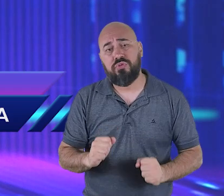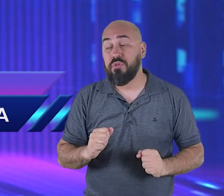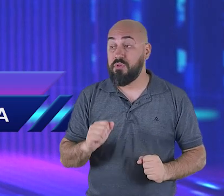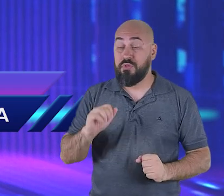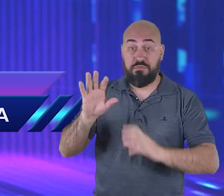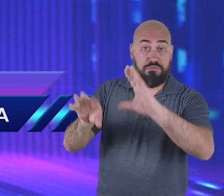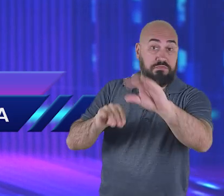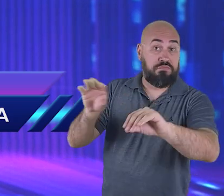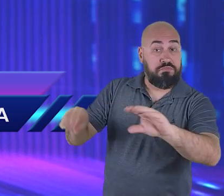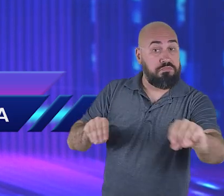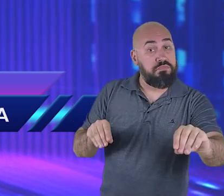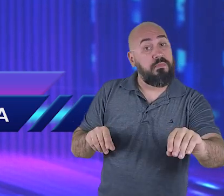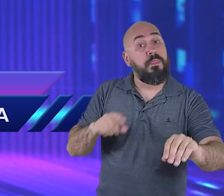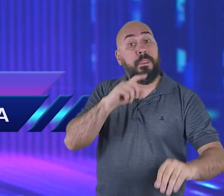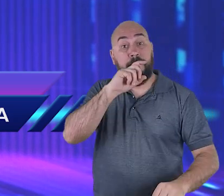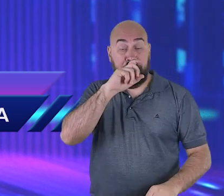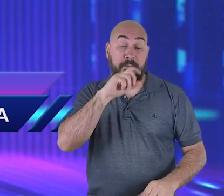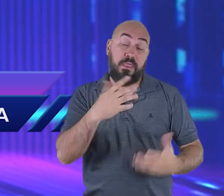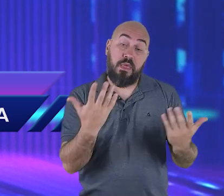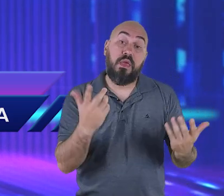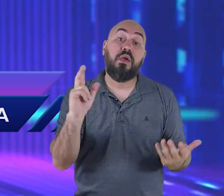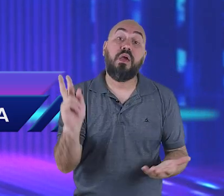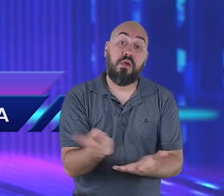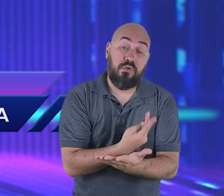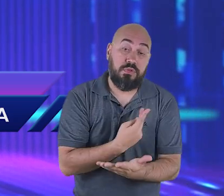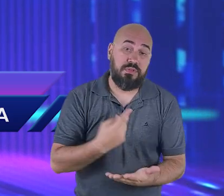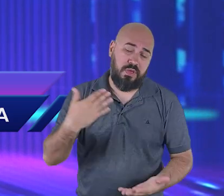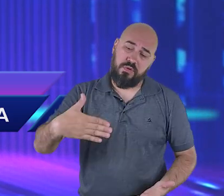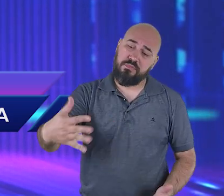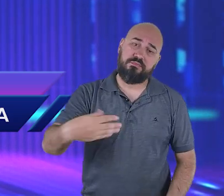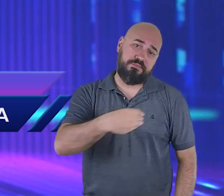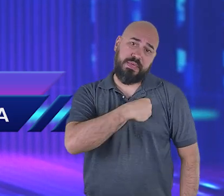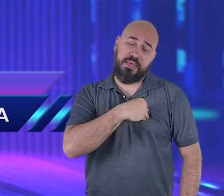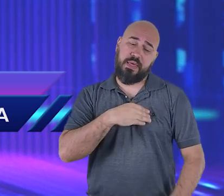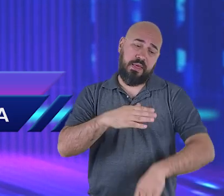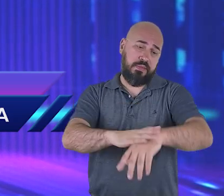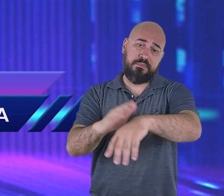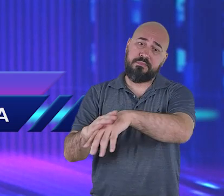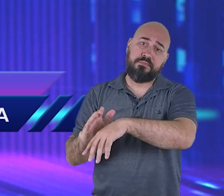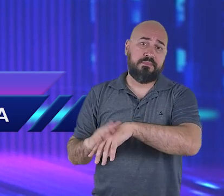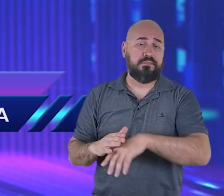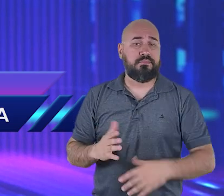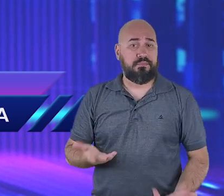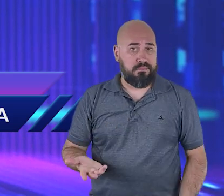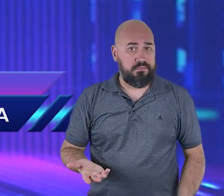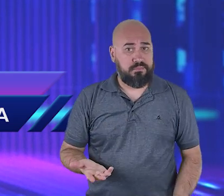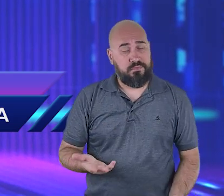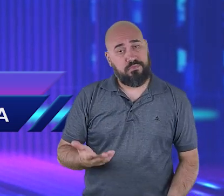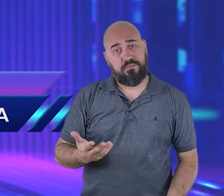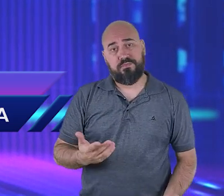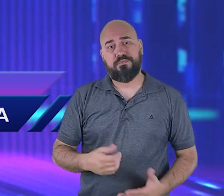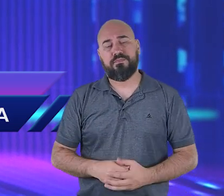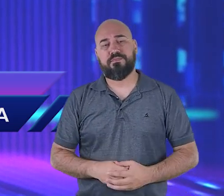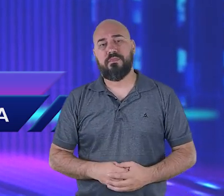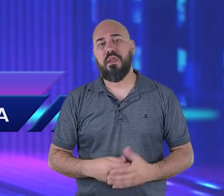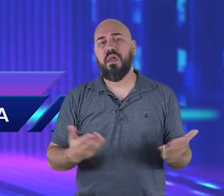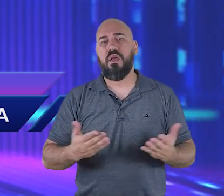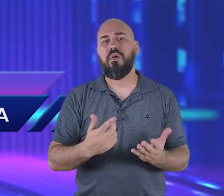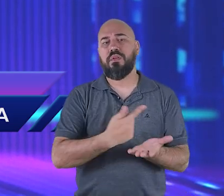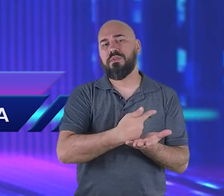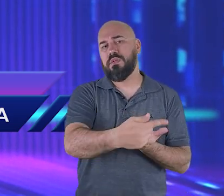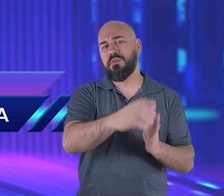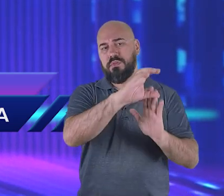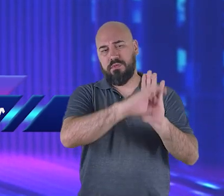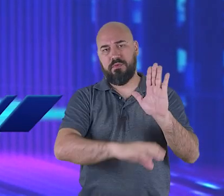e a mulher. Do último livro da Bíblia, vamos para o primeiro. Gênesis capítulo 2. E vamos ler os